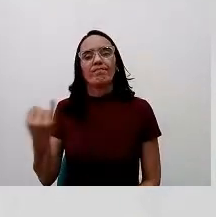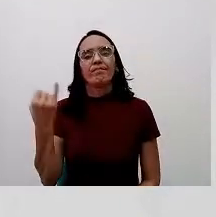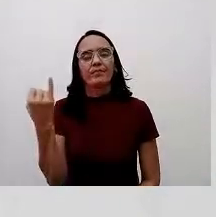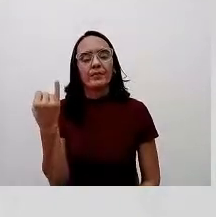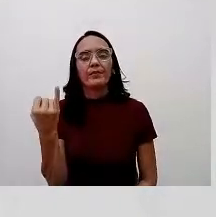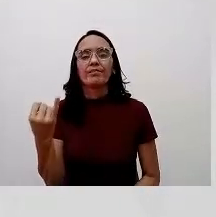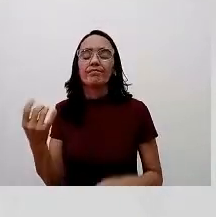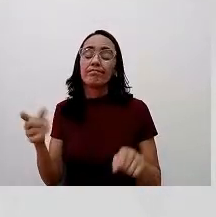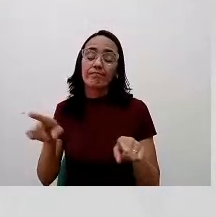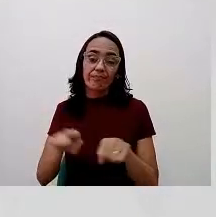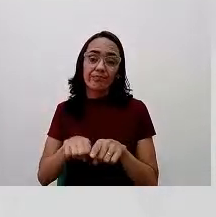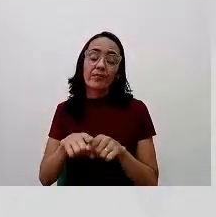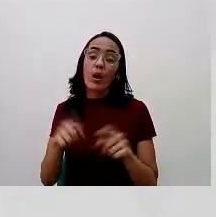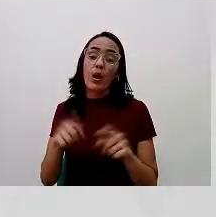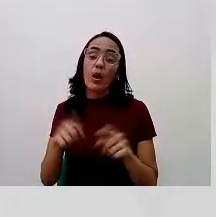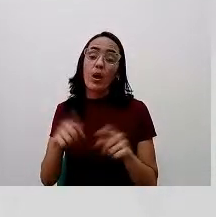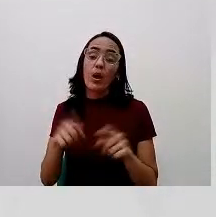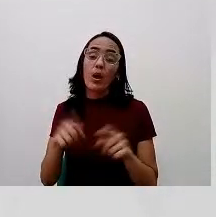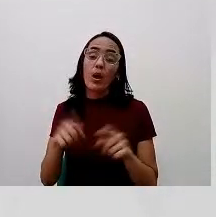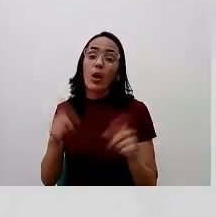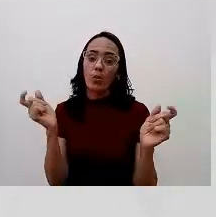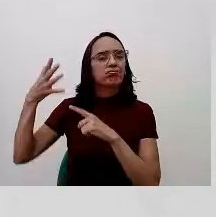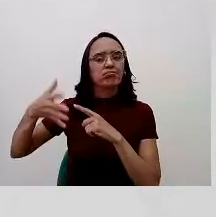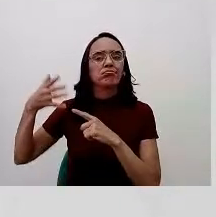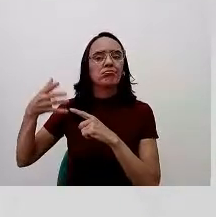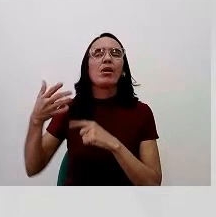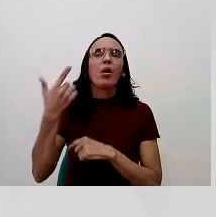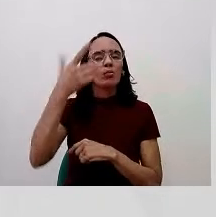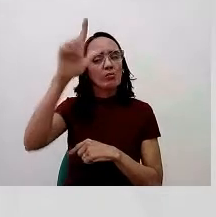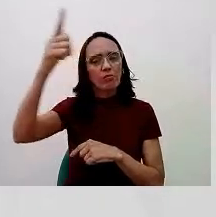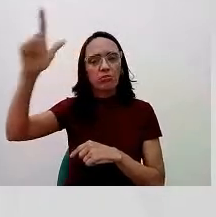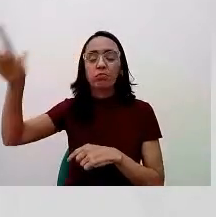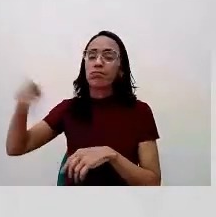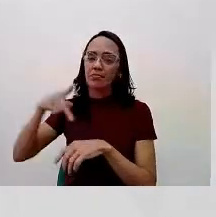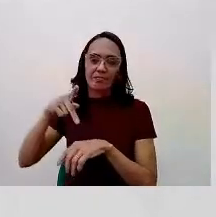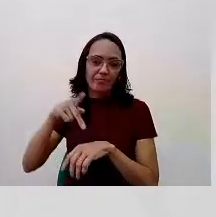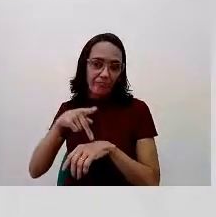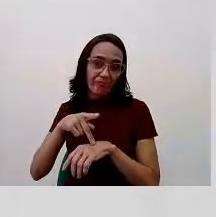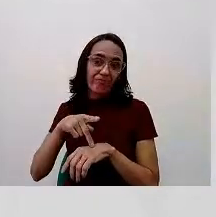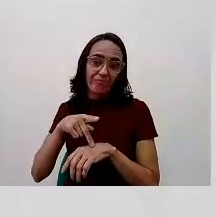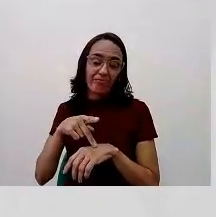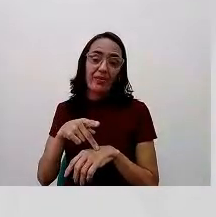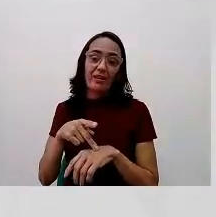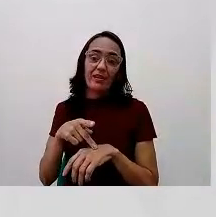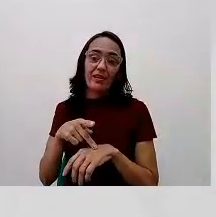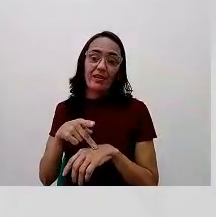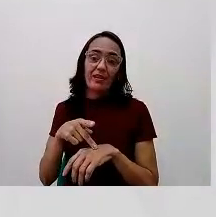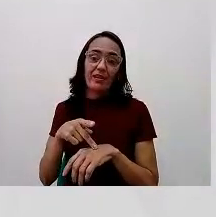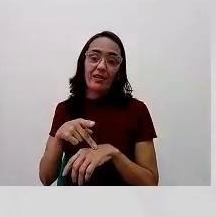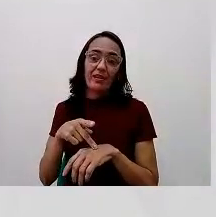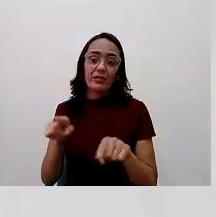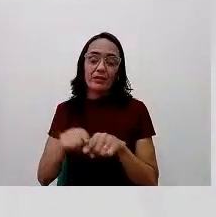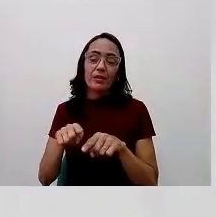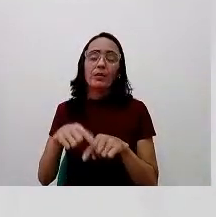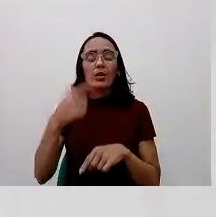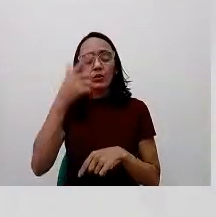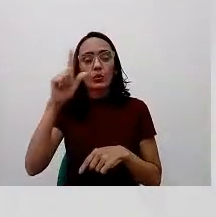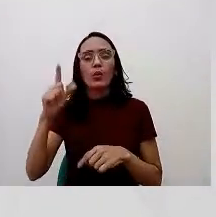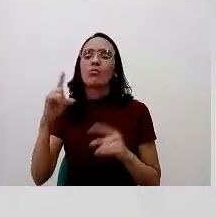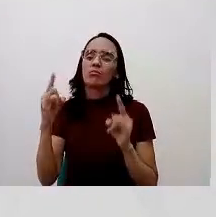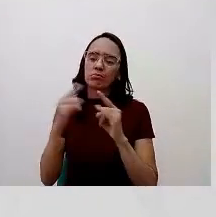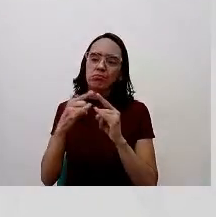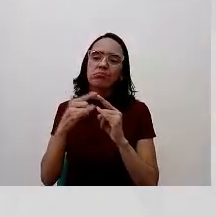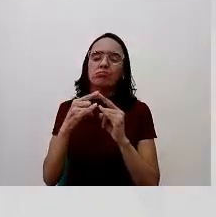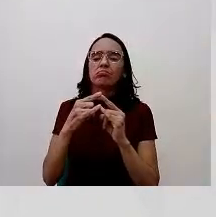de fora, né, nós podemos ter palestrantes, né, de outras instituições com a gente, né, de uma forma